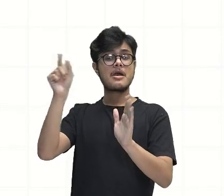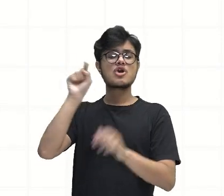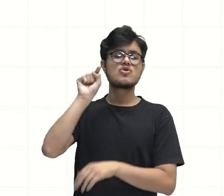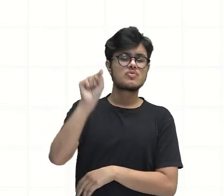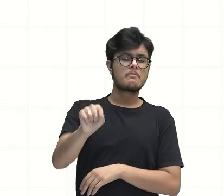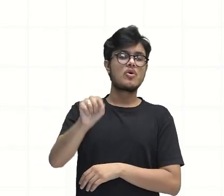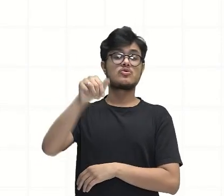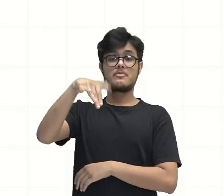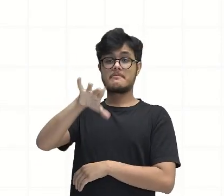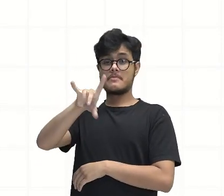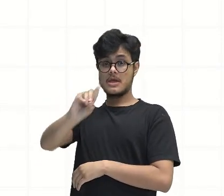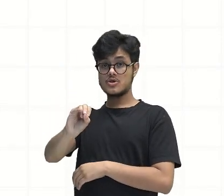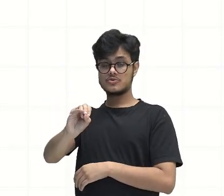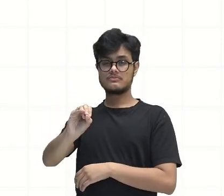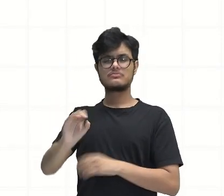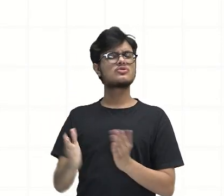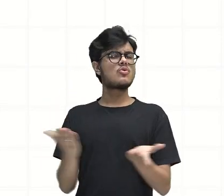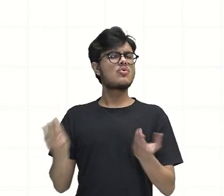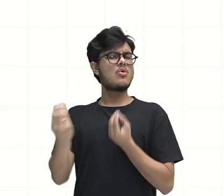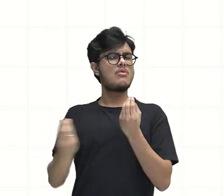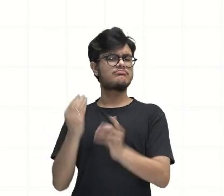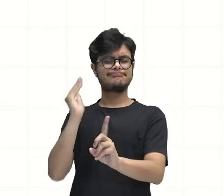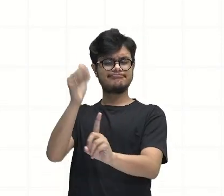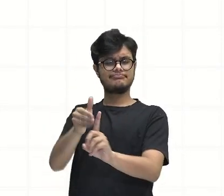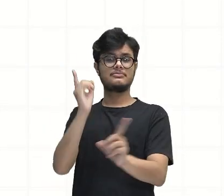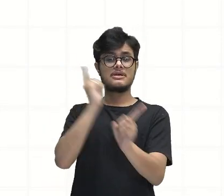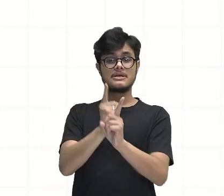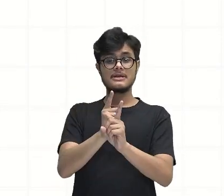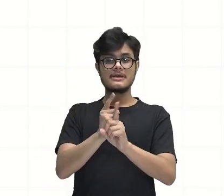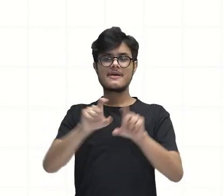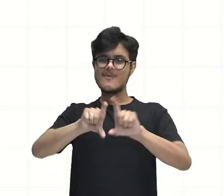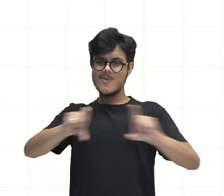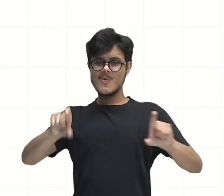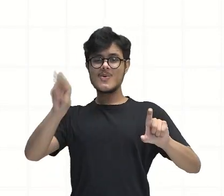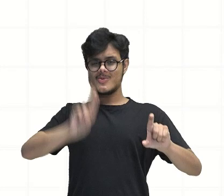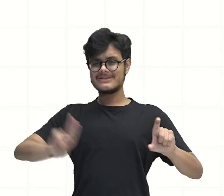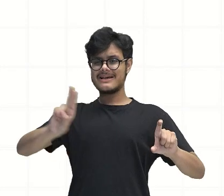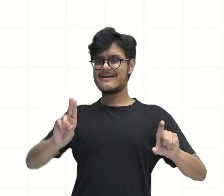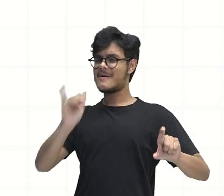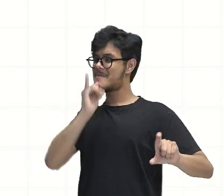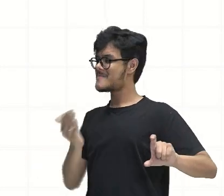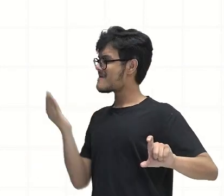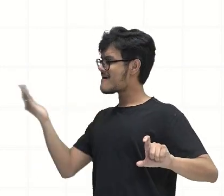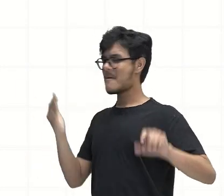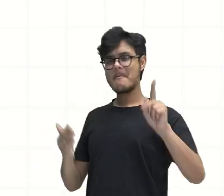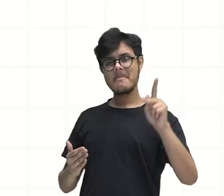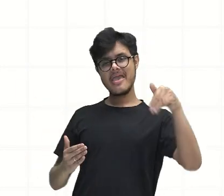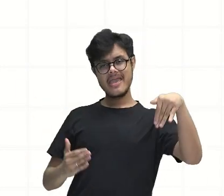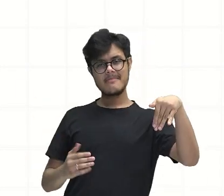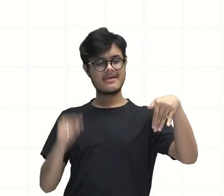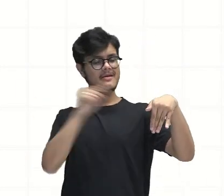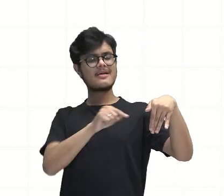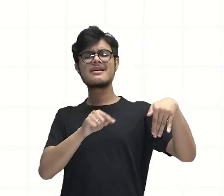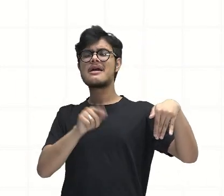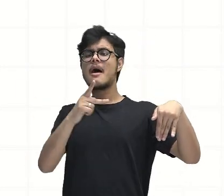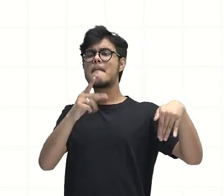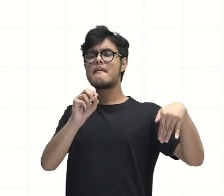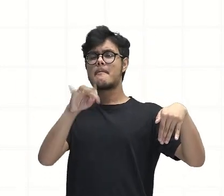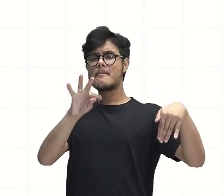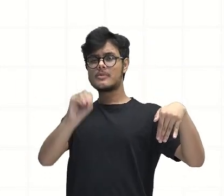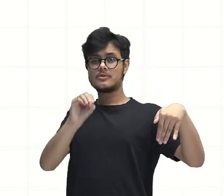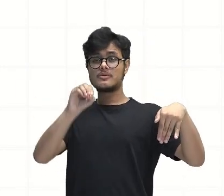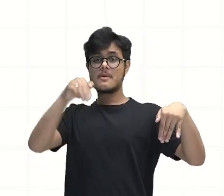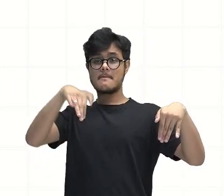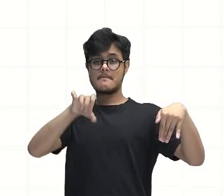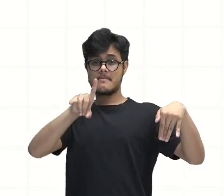Então, como que eu determino o ponto médio? Eu vou usar a fórmula do ponto médio. Como que eu faço para determinar o ponto médio de um